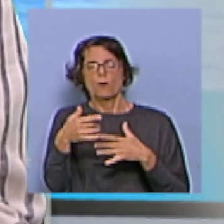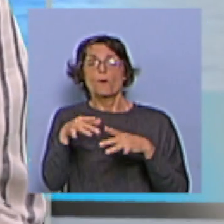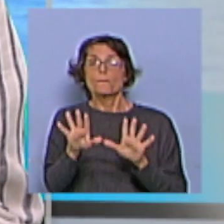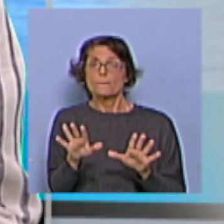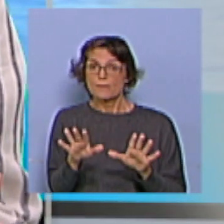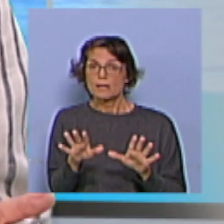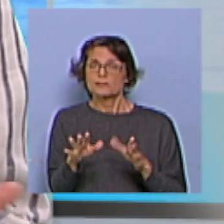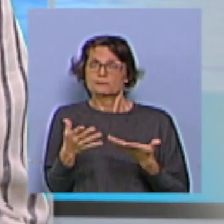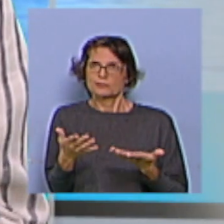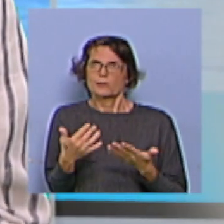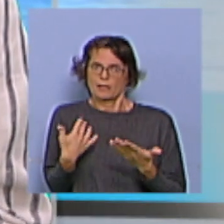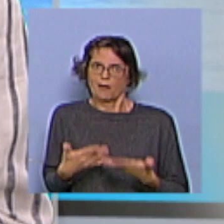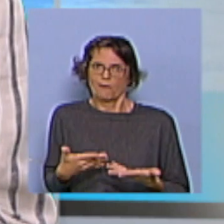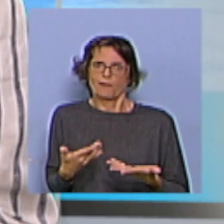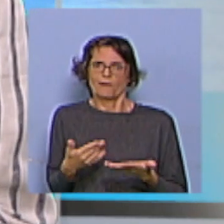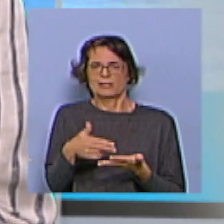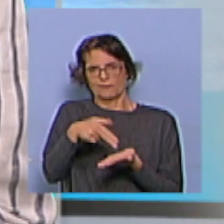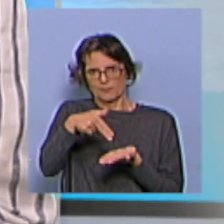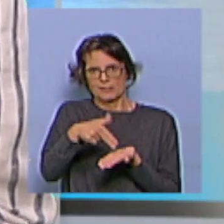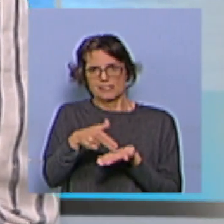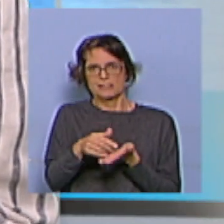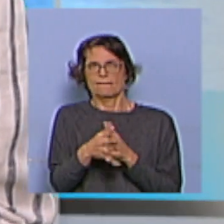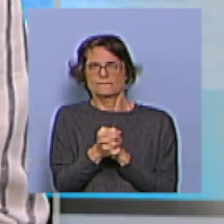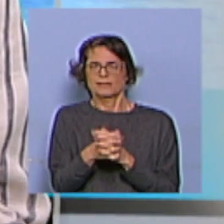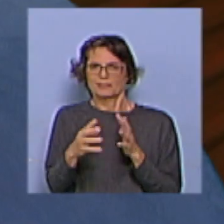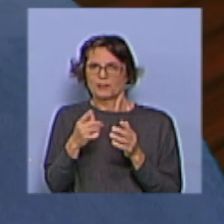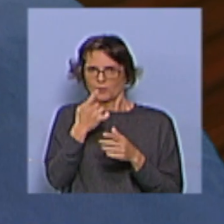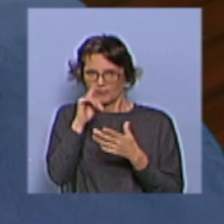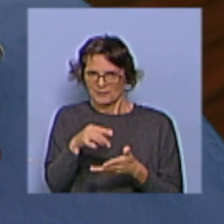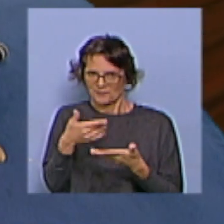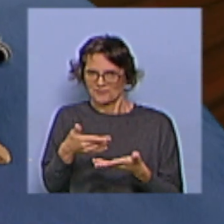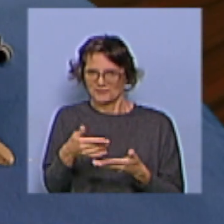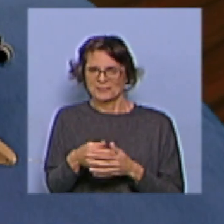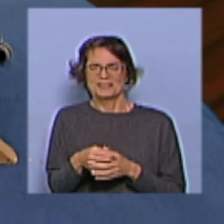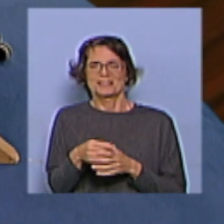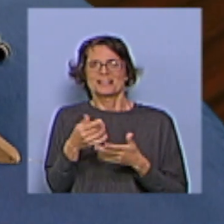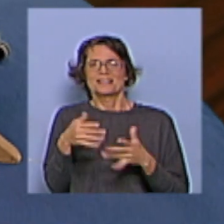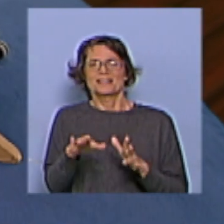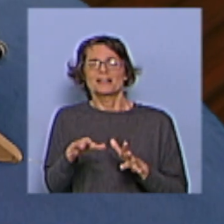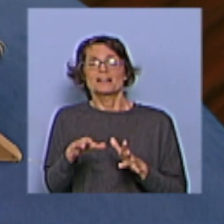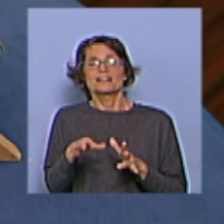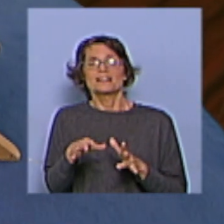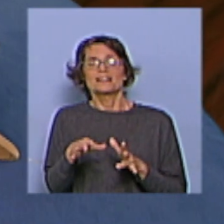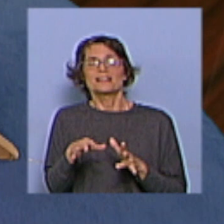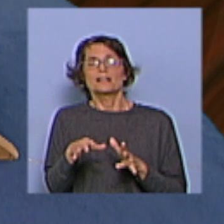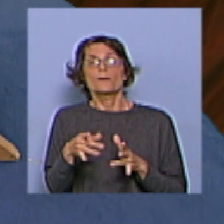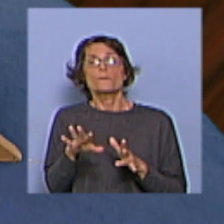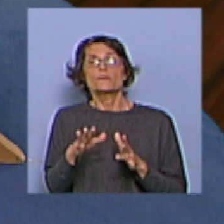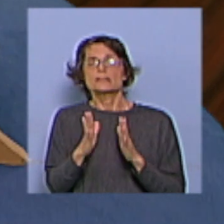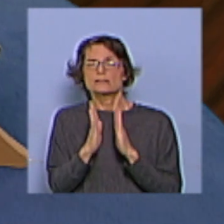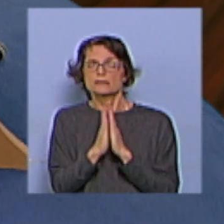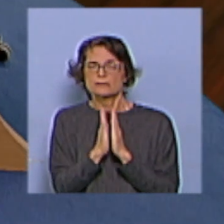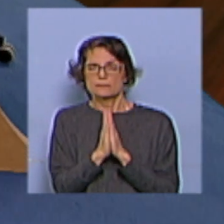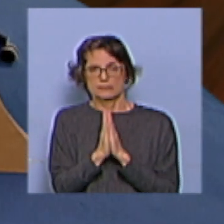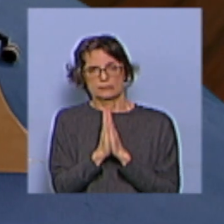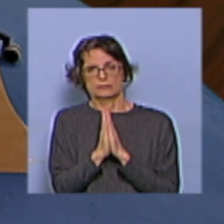como agora já podemos ter nas nossas igrejas. Portanto, a presença real de Cristo na Eucaristia existe